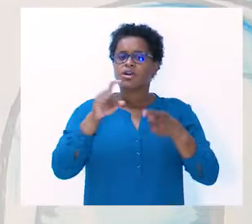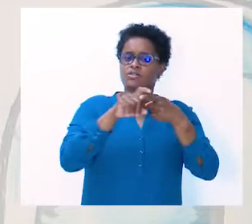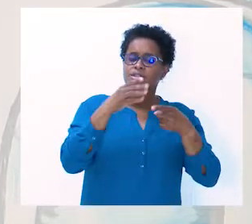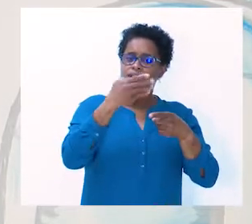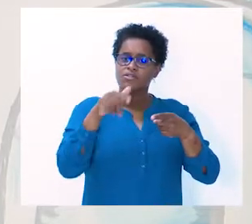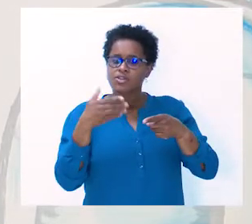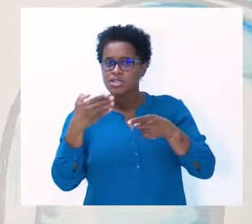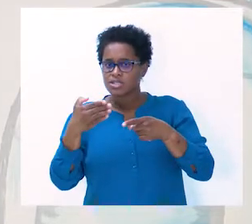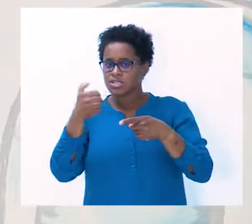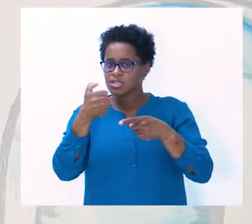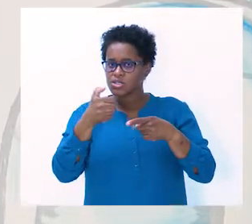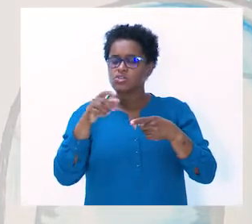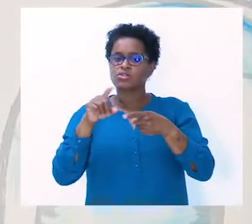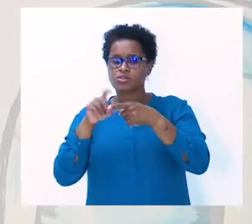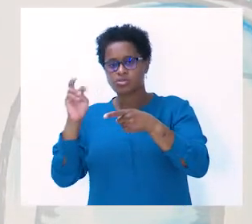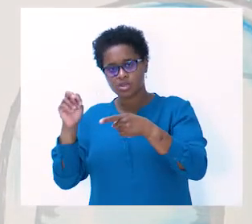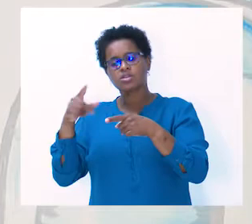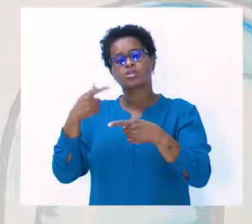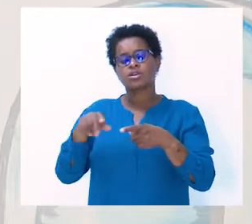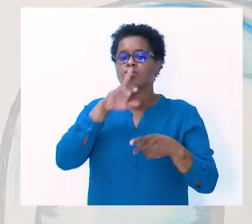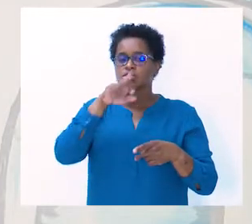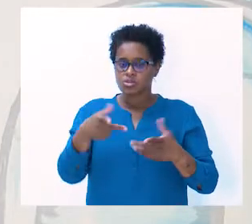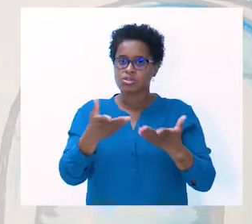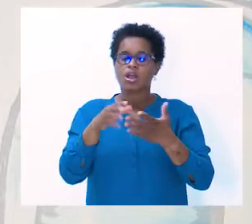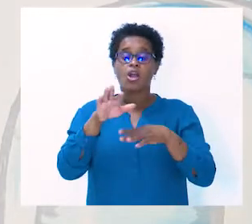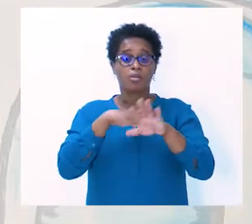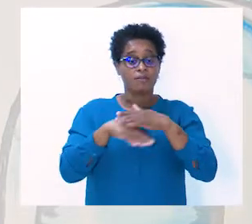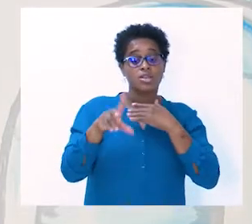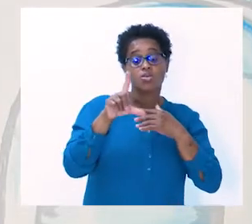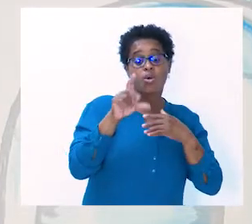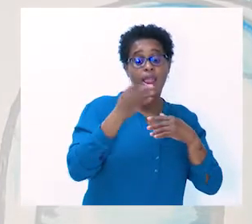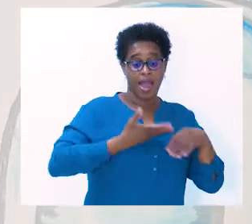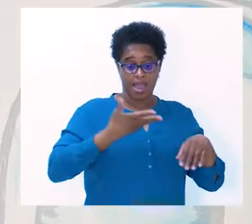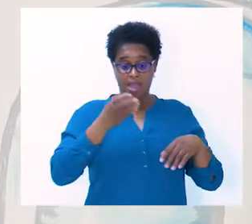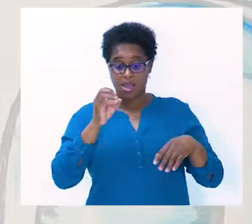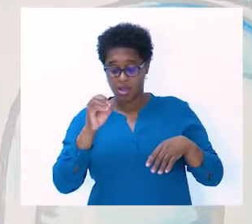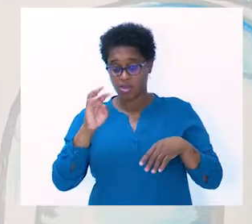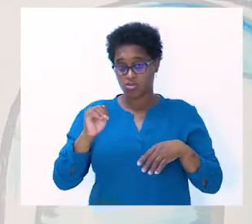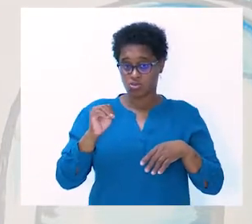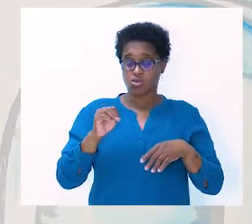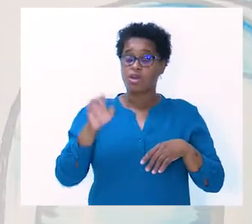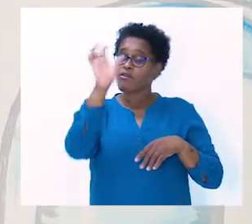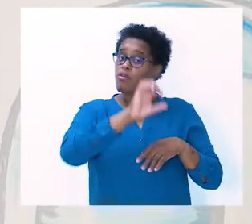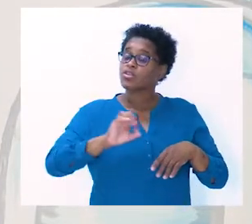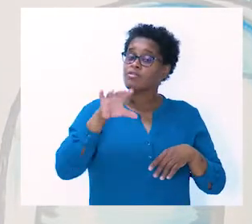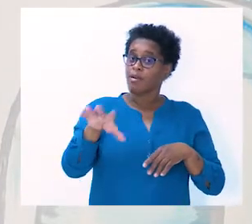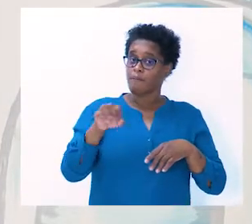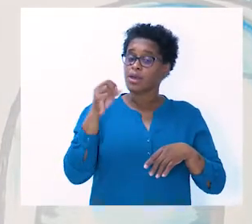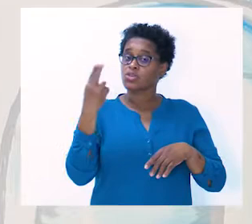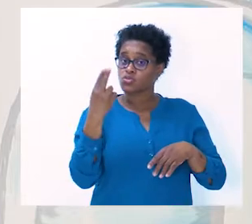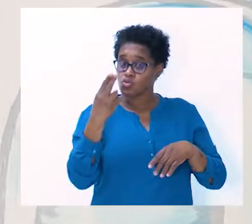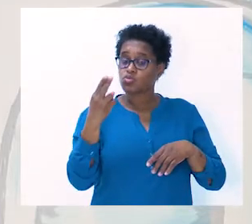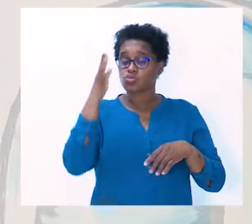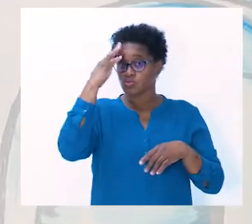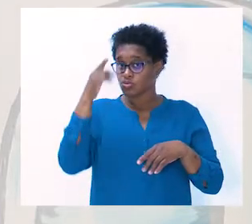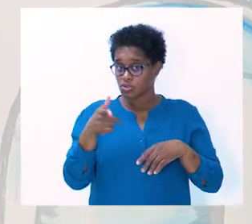dividir 7,5 por 3 e encontrar a razão. Agora, para calcular os lados em falta, vocês vão pegar essas duas